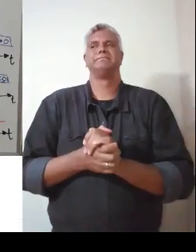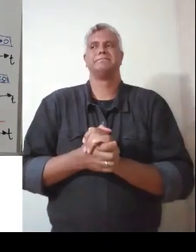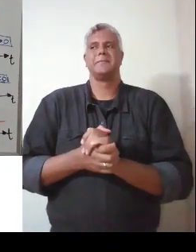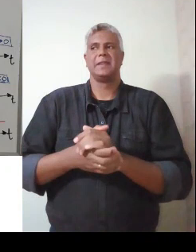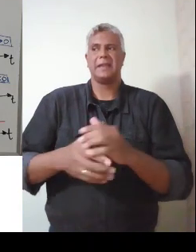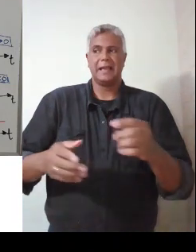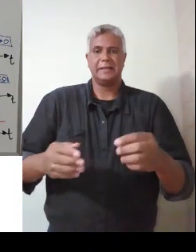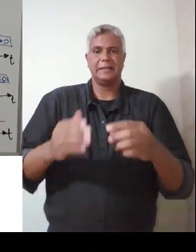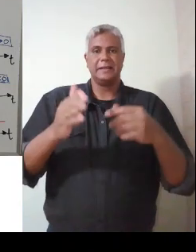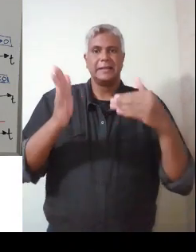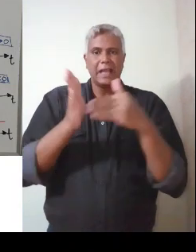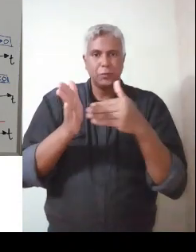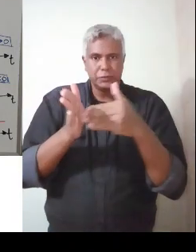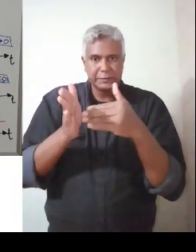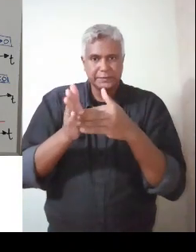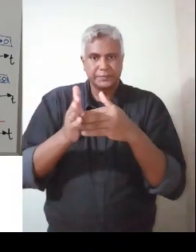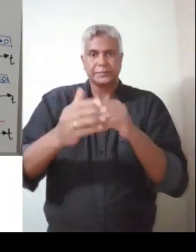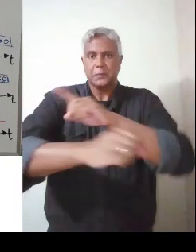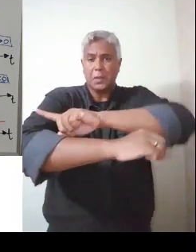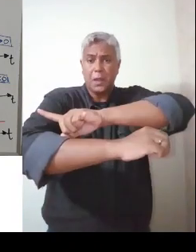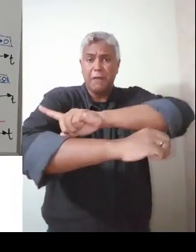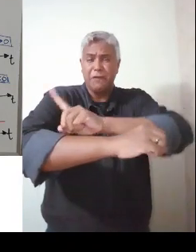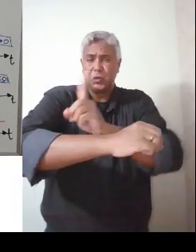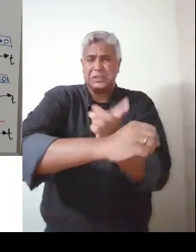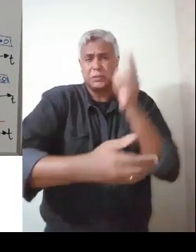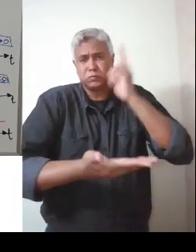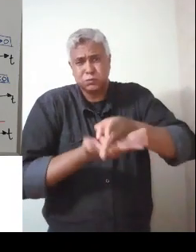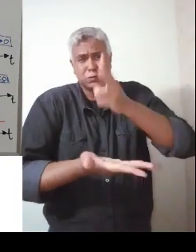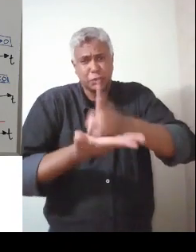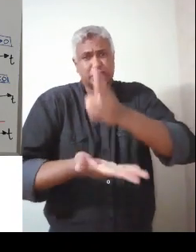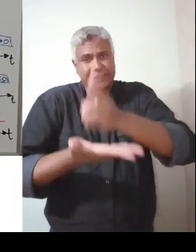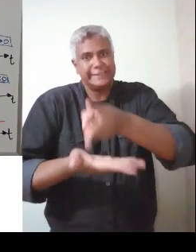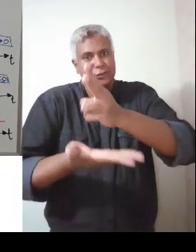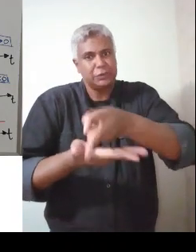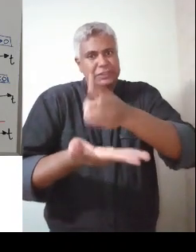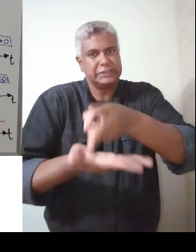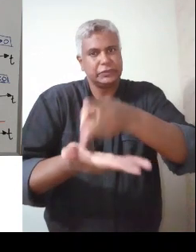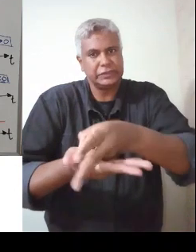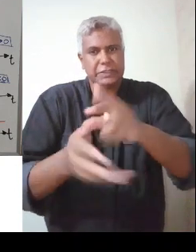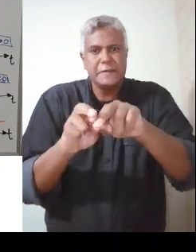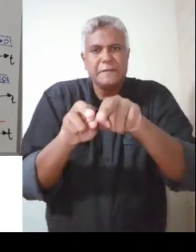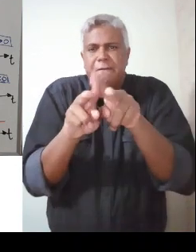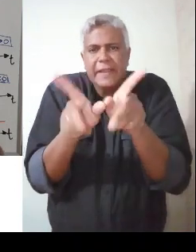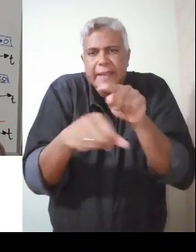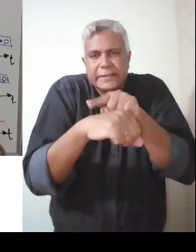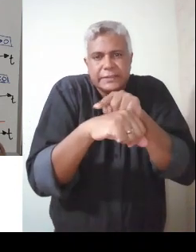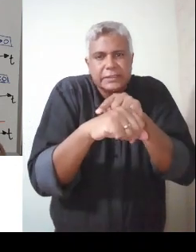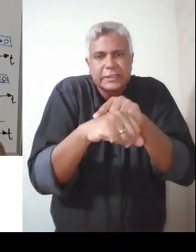Aqui, mais uma vez, como a velocidade é constante em diferentes instantes de tempo que